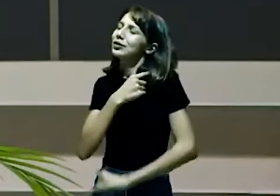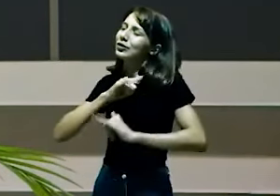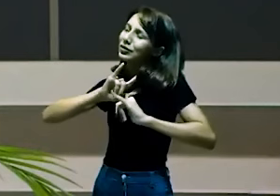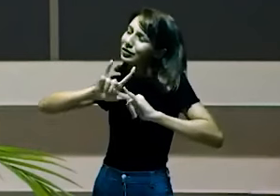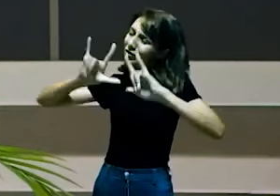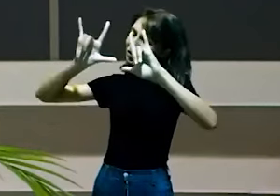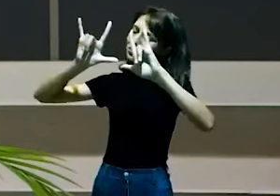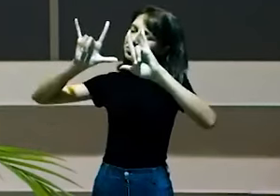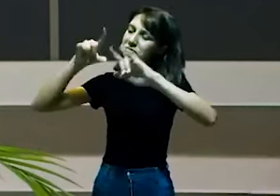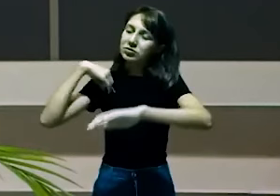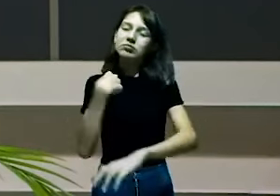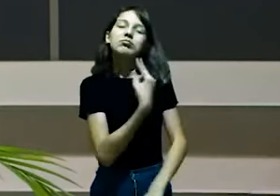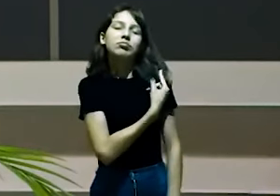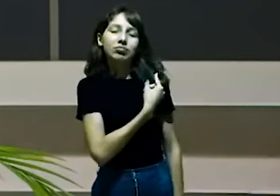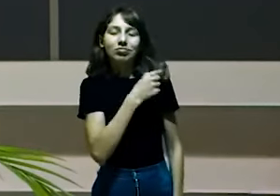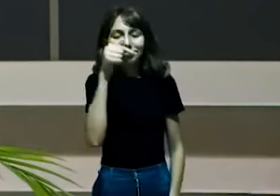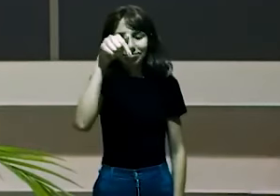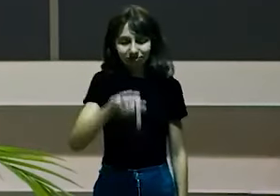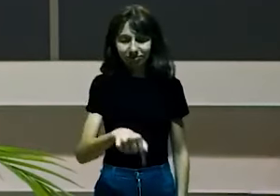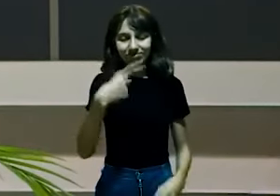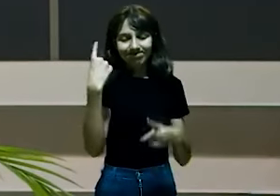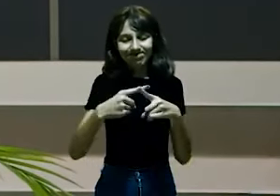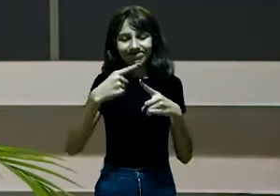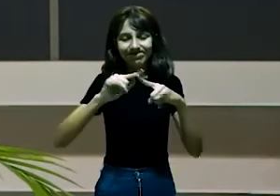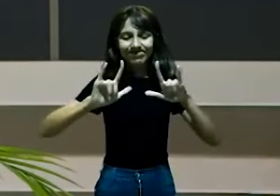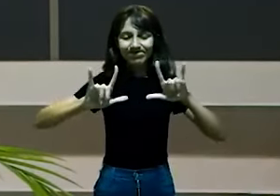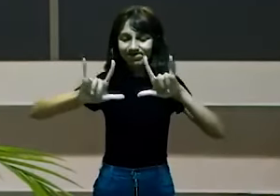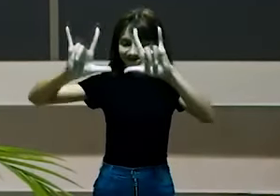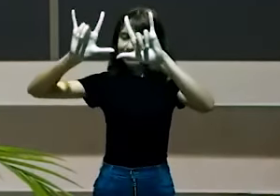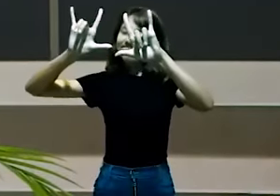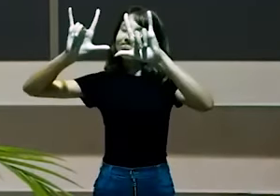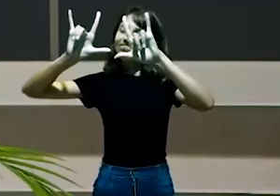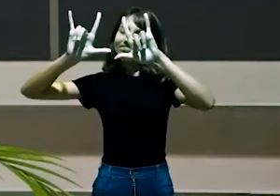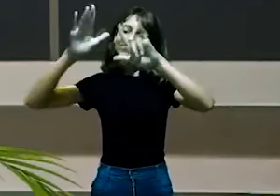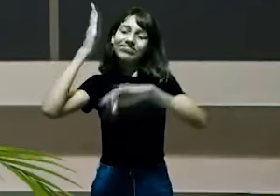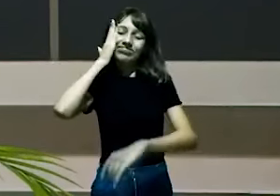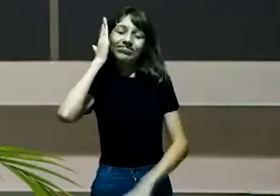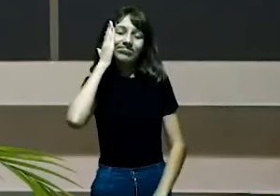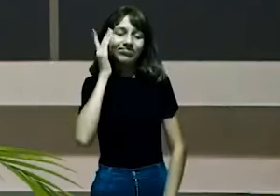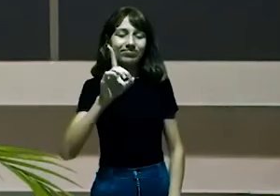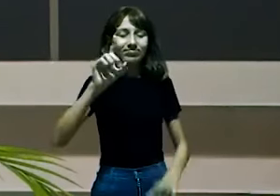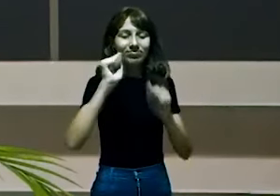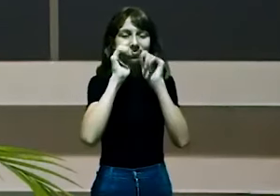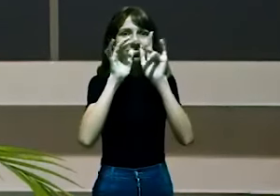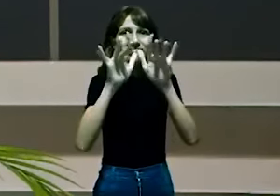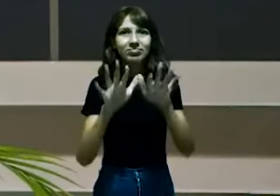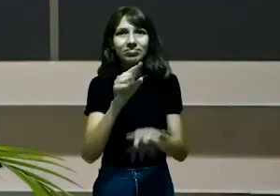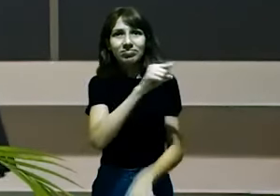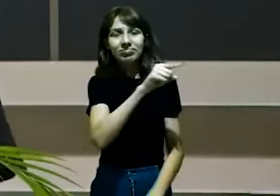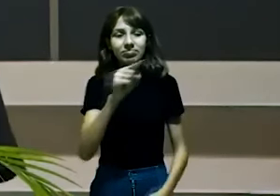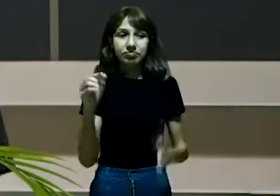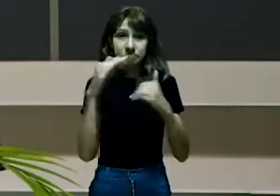nós te amamos eu tenho certeza que o Senhor tem algo PR tua vida